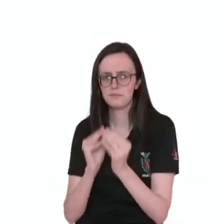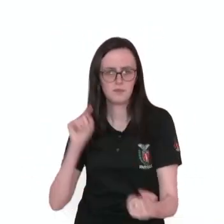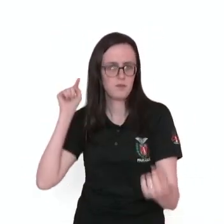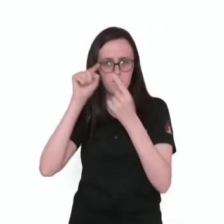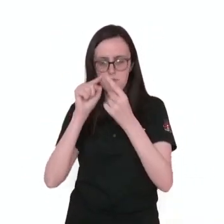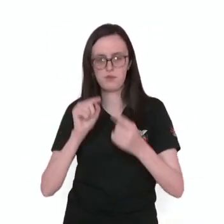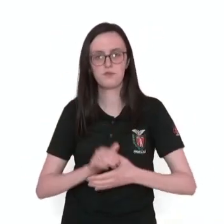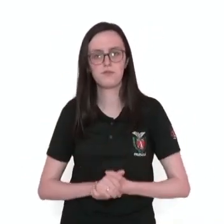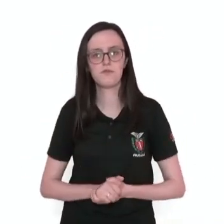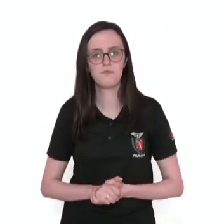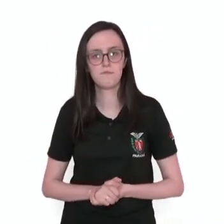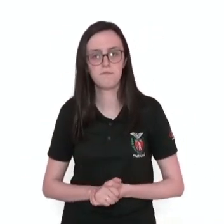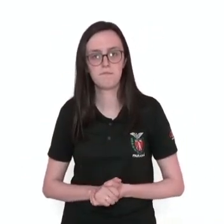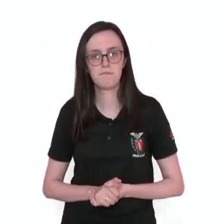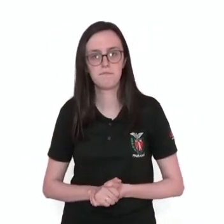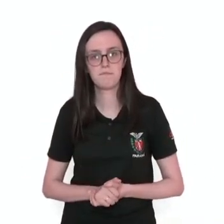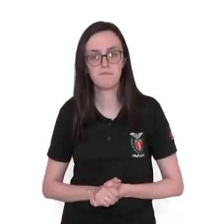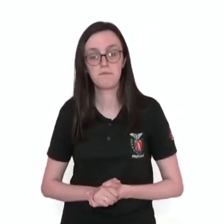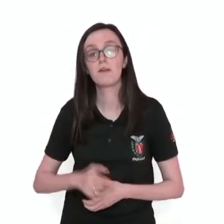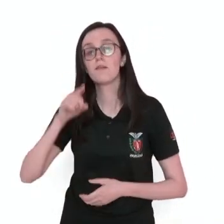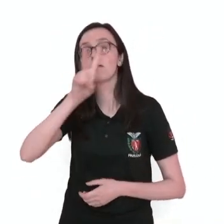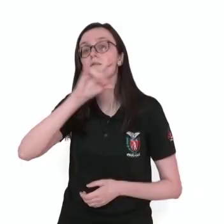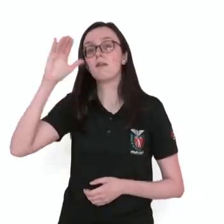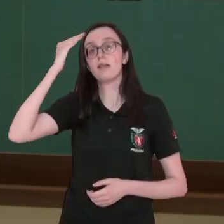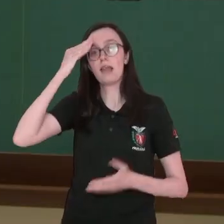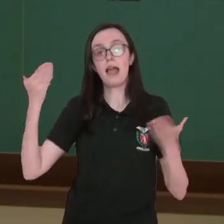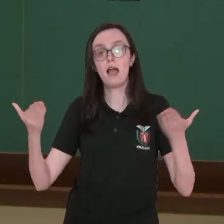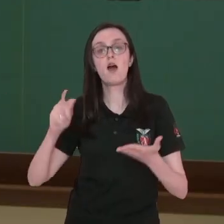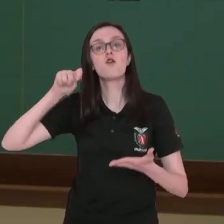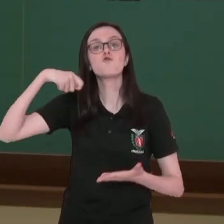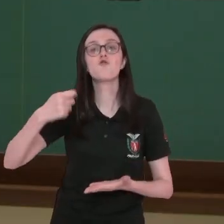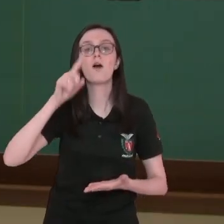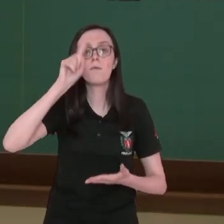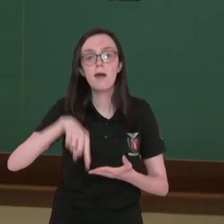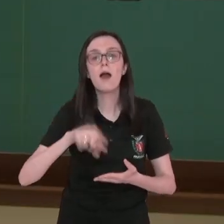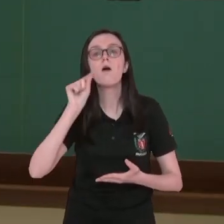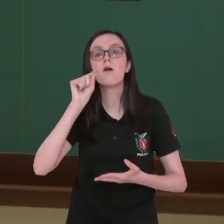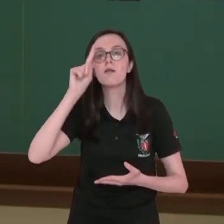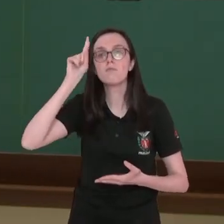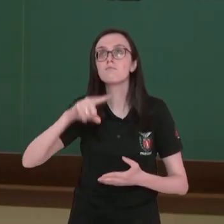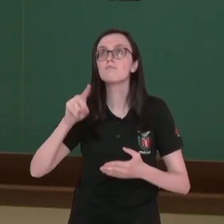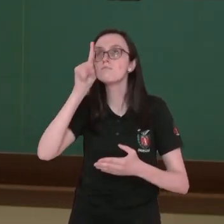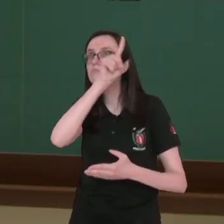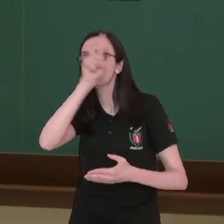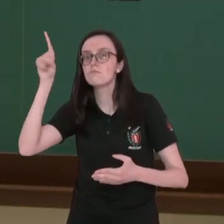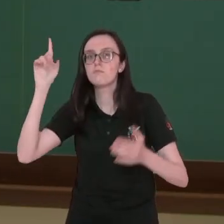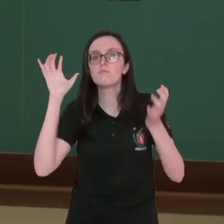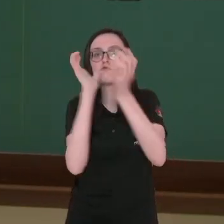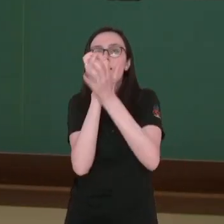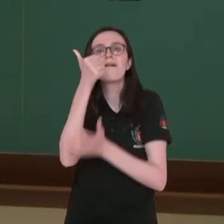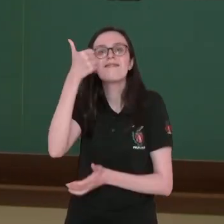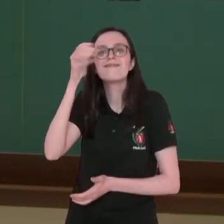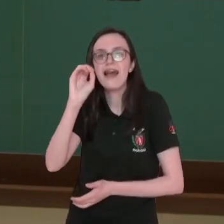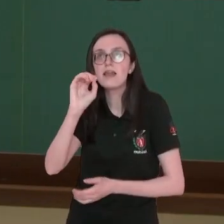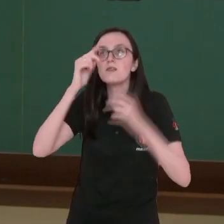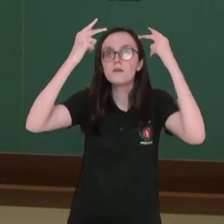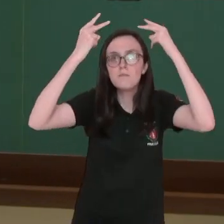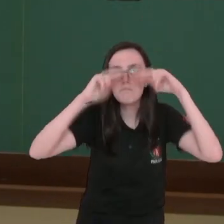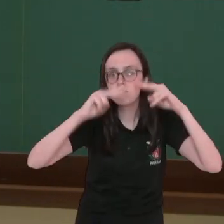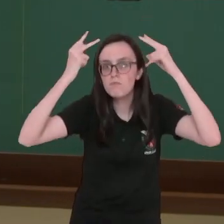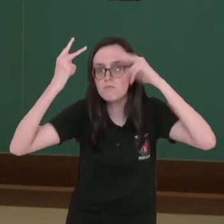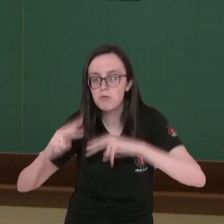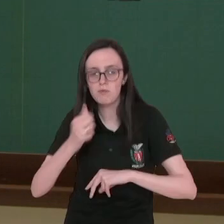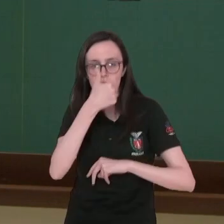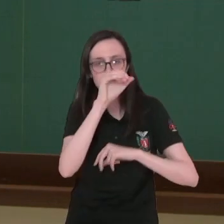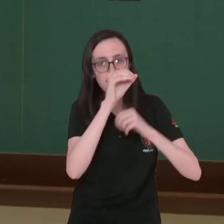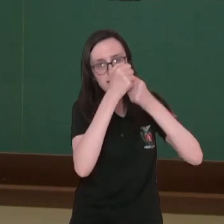objetivos. Você vai entender hoje a notação científica e a ordem de grandeza. Notação científica e a ordem de